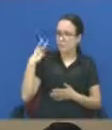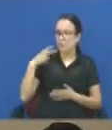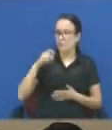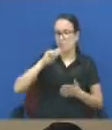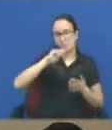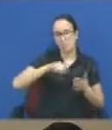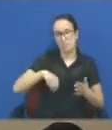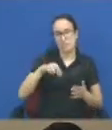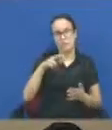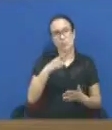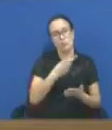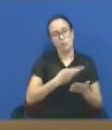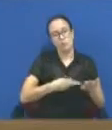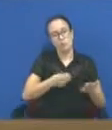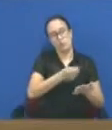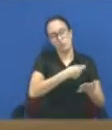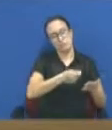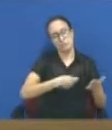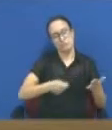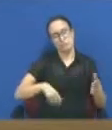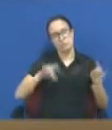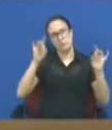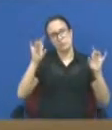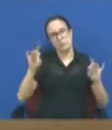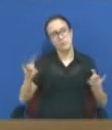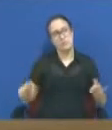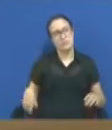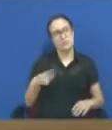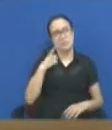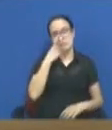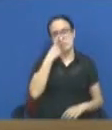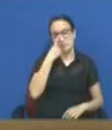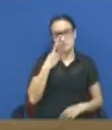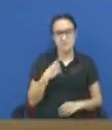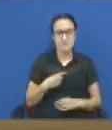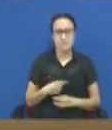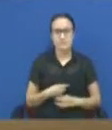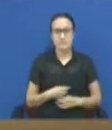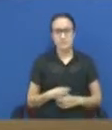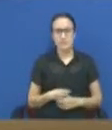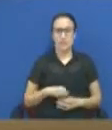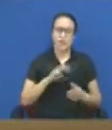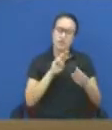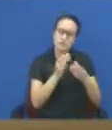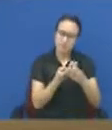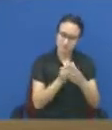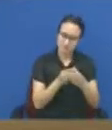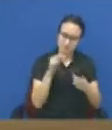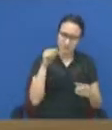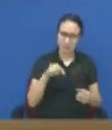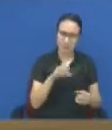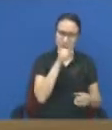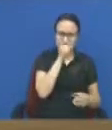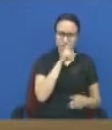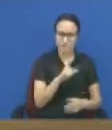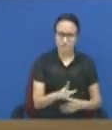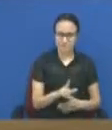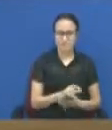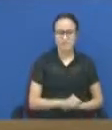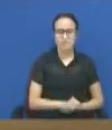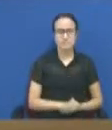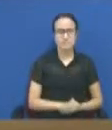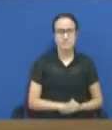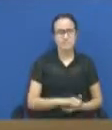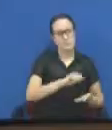especial. Egrégio plenário da Câmara Municipal de Limeira. Parecer.